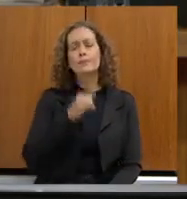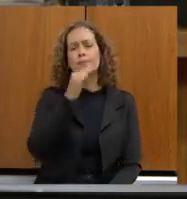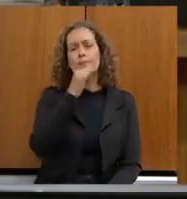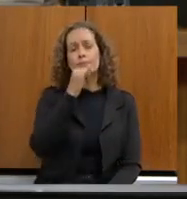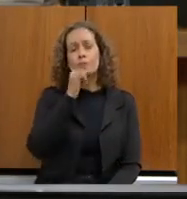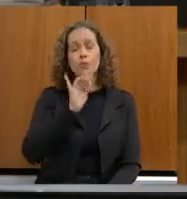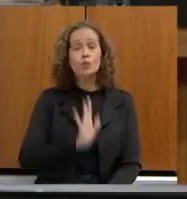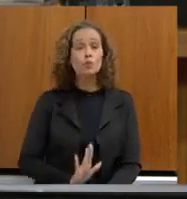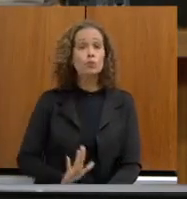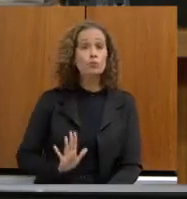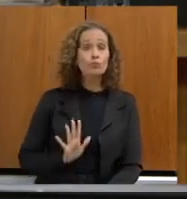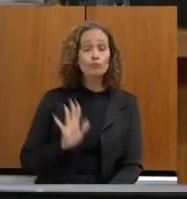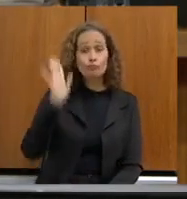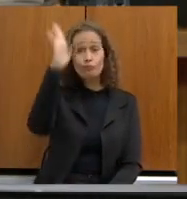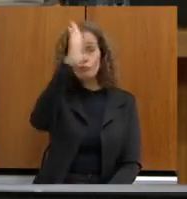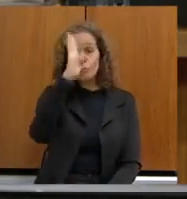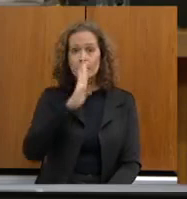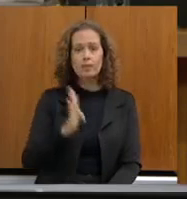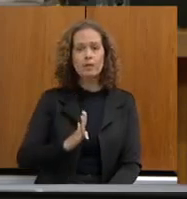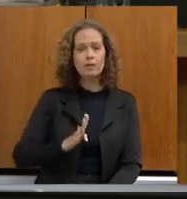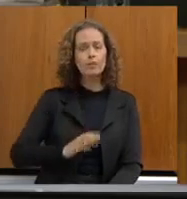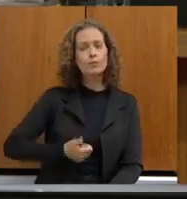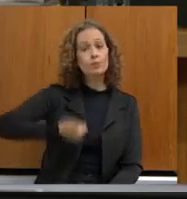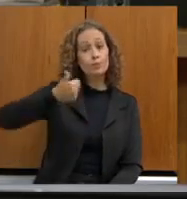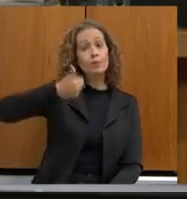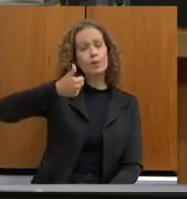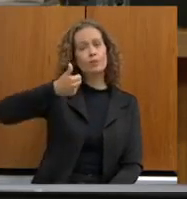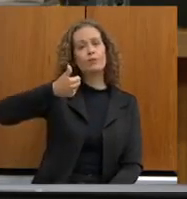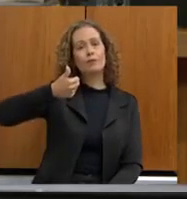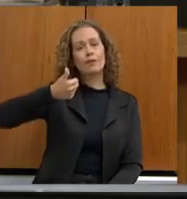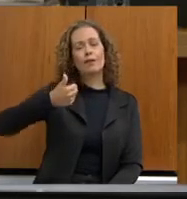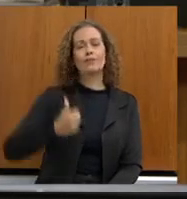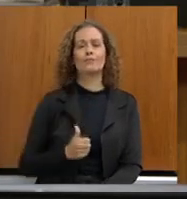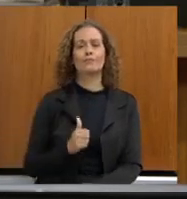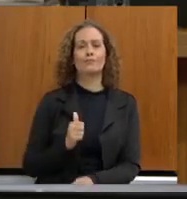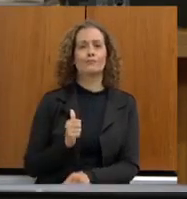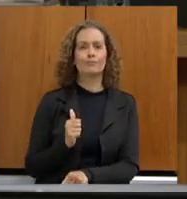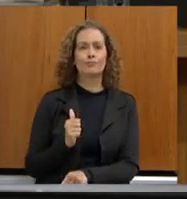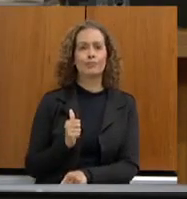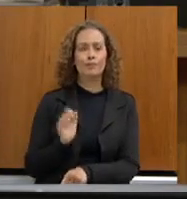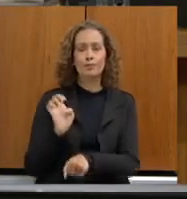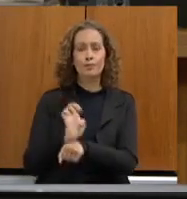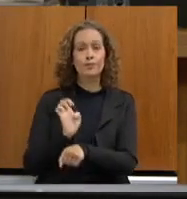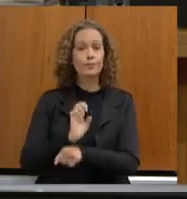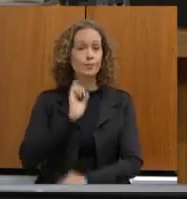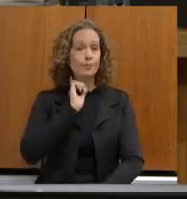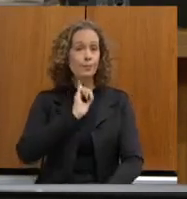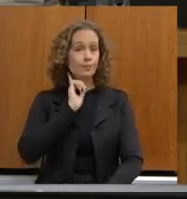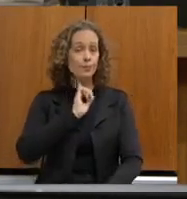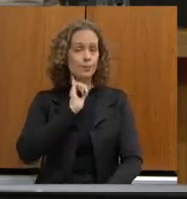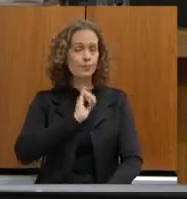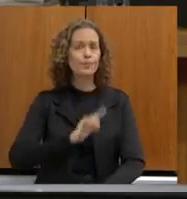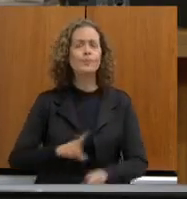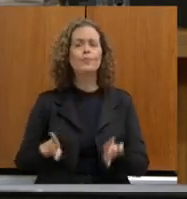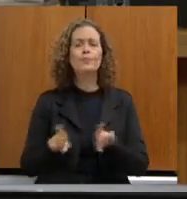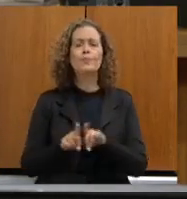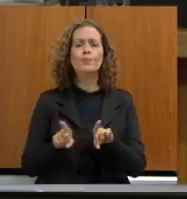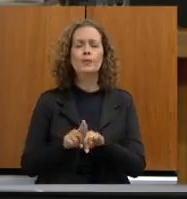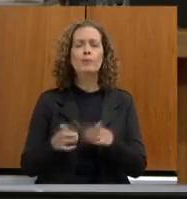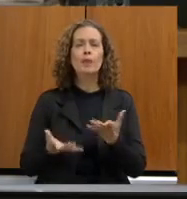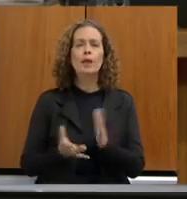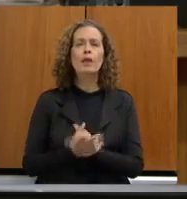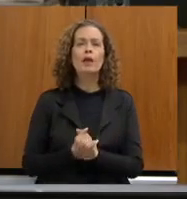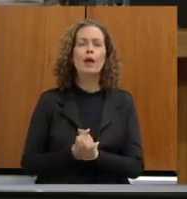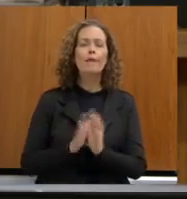nacional no que tange ainda pode passar por gentileza a eventos